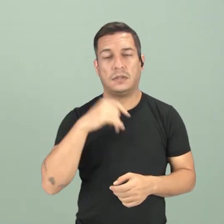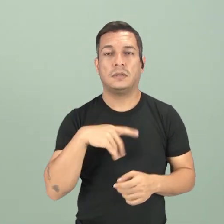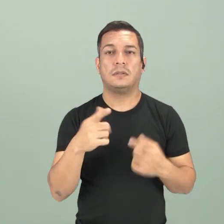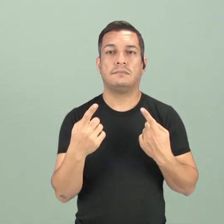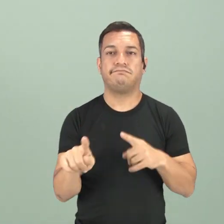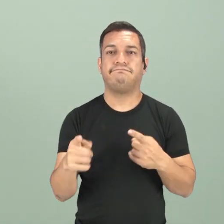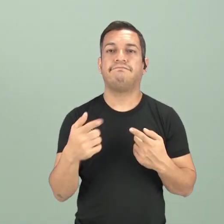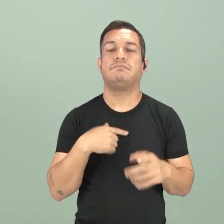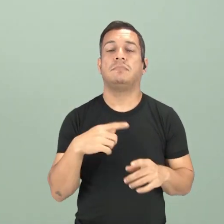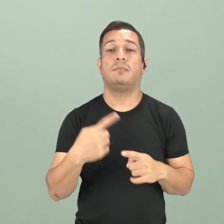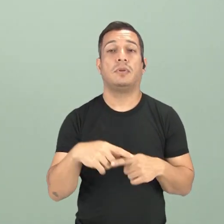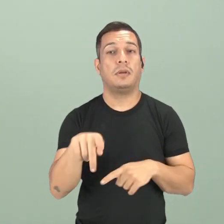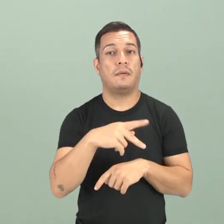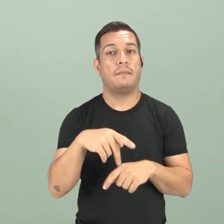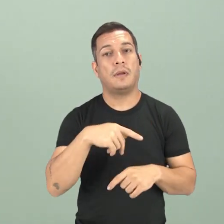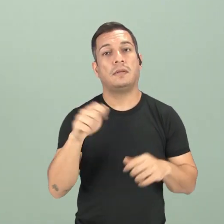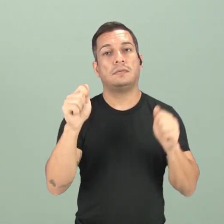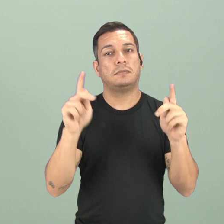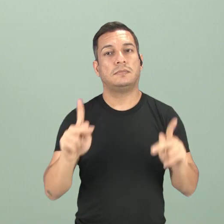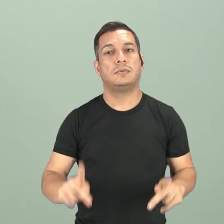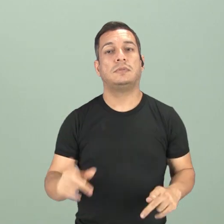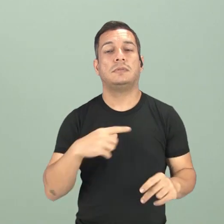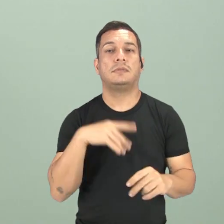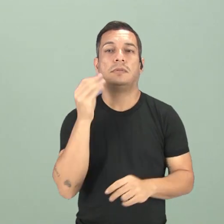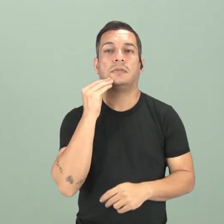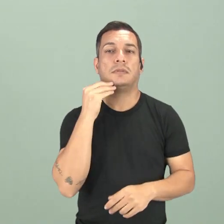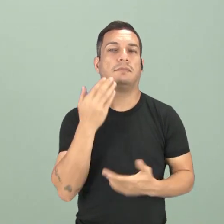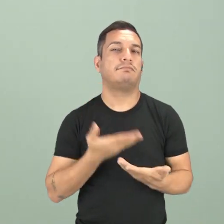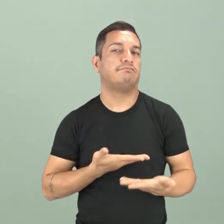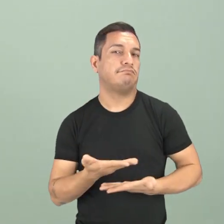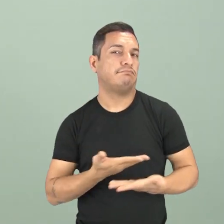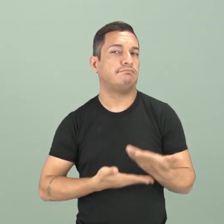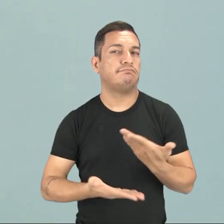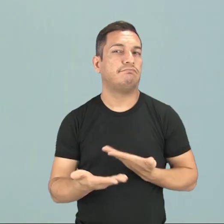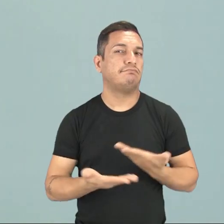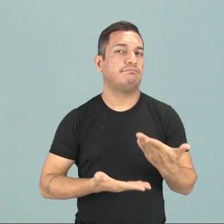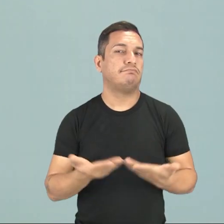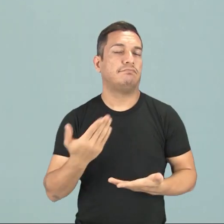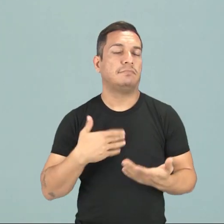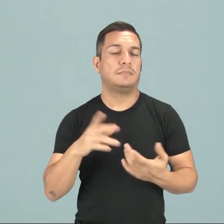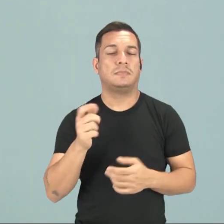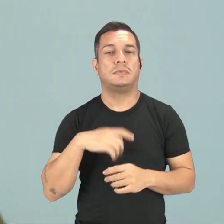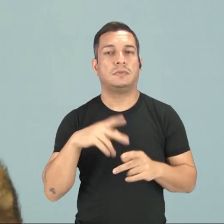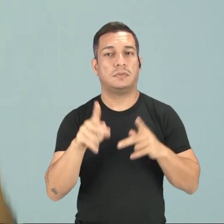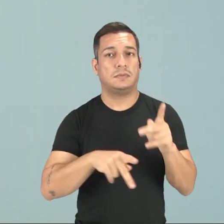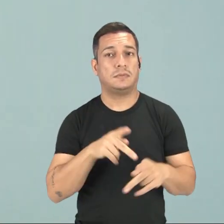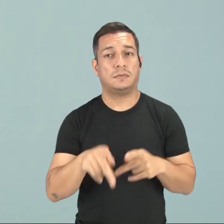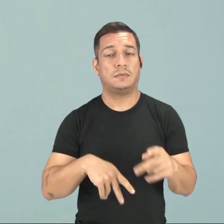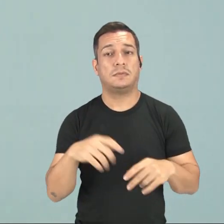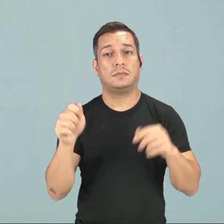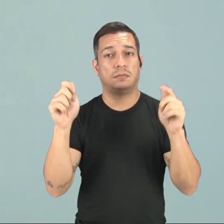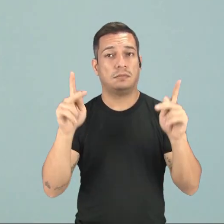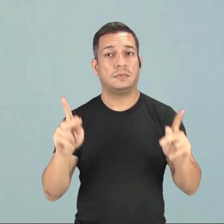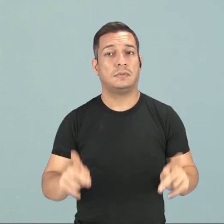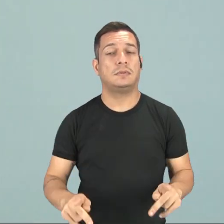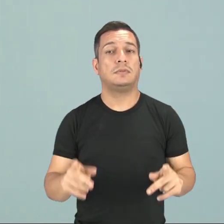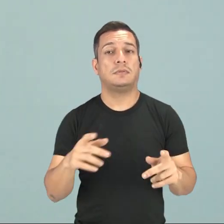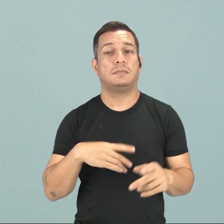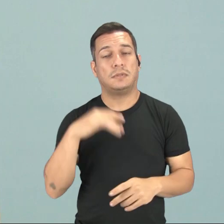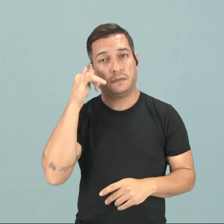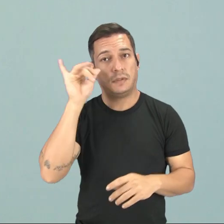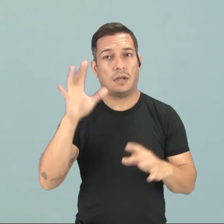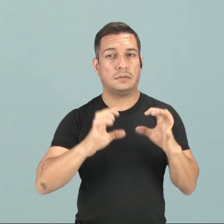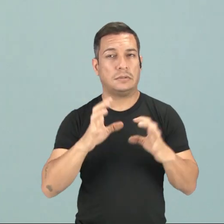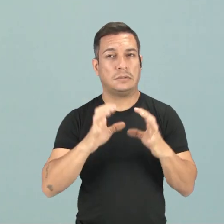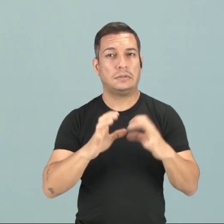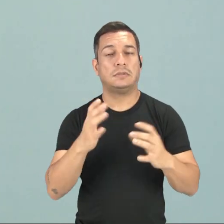nós somos um país de paz e que procuramos a autodeterminação dos povos, a pacificação de conflitos. Então